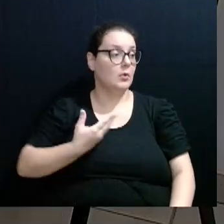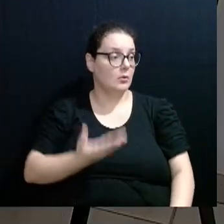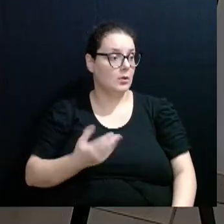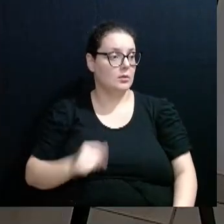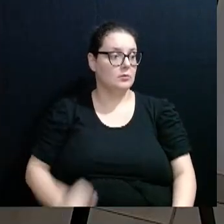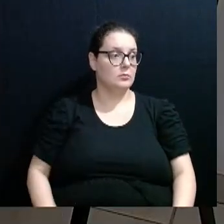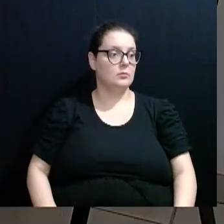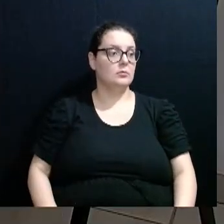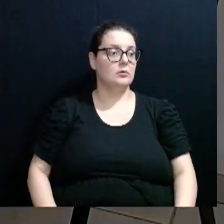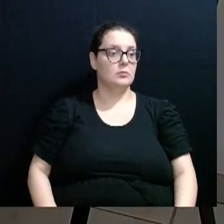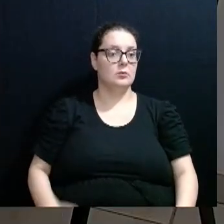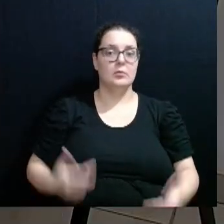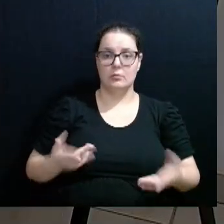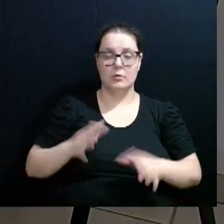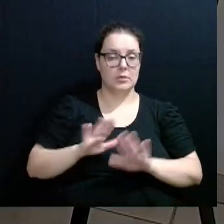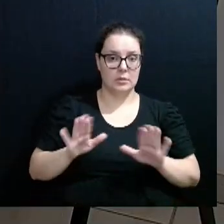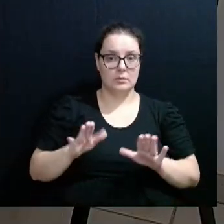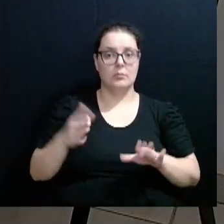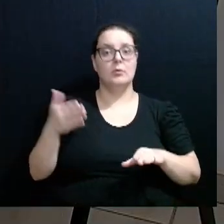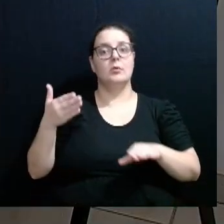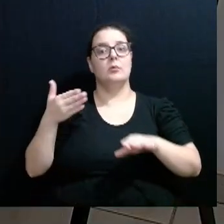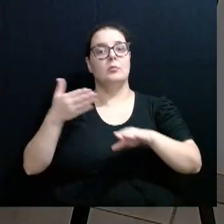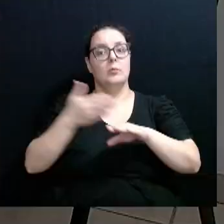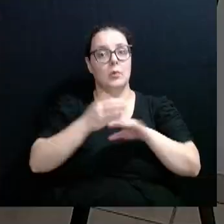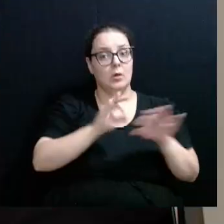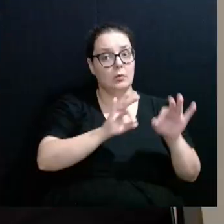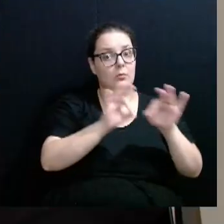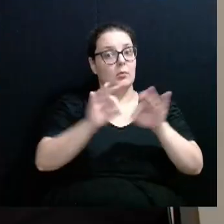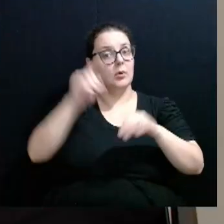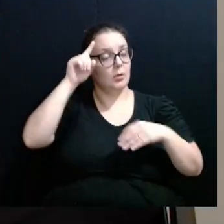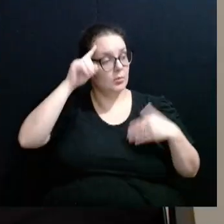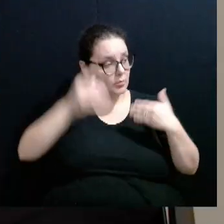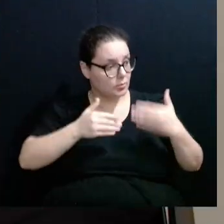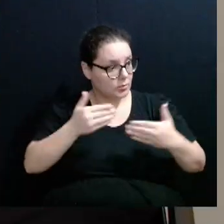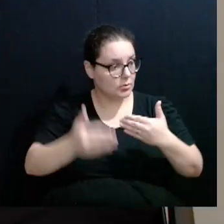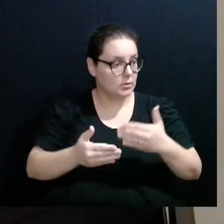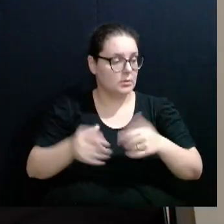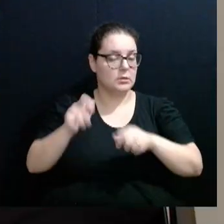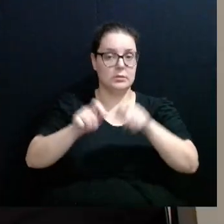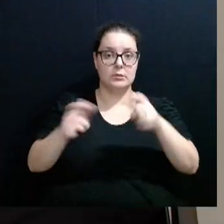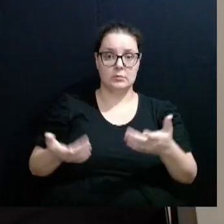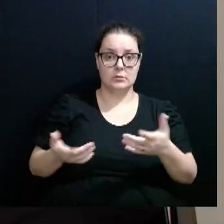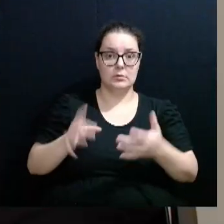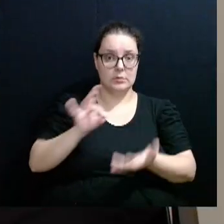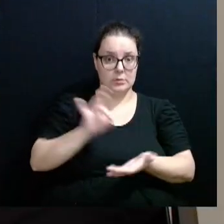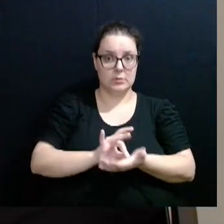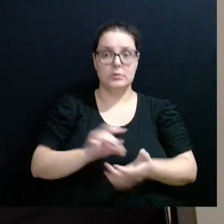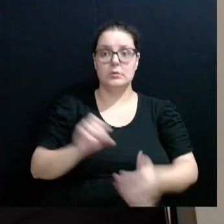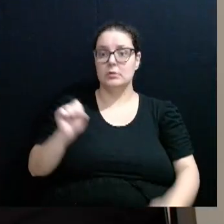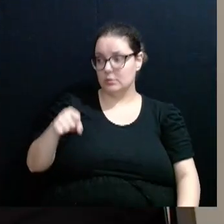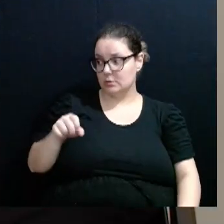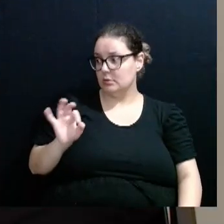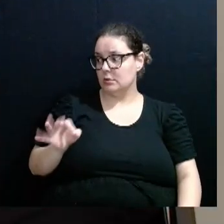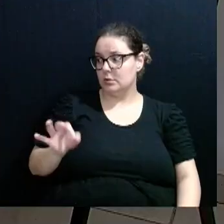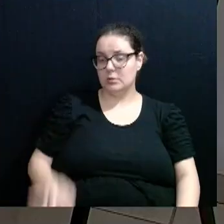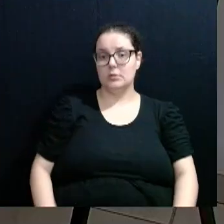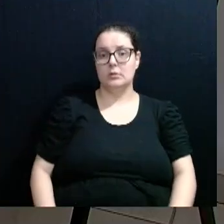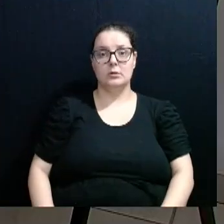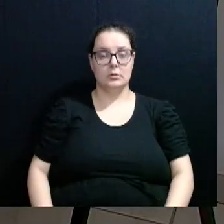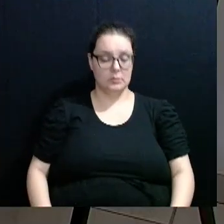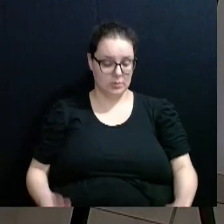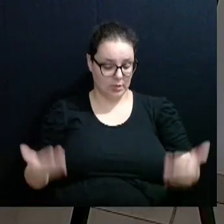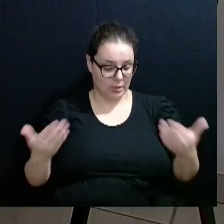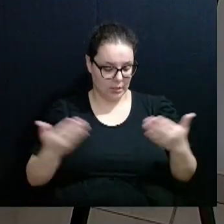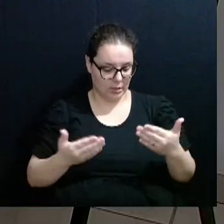não, vocês participam sempre da rotina dessas pessoas, correto? E agora,